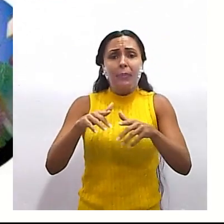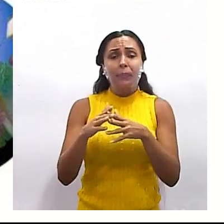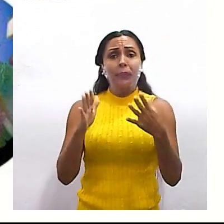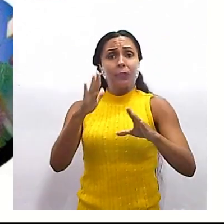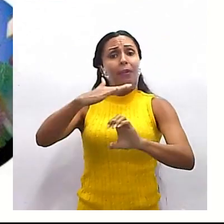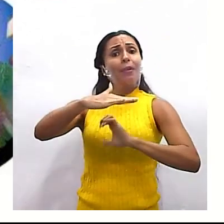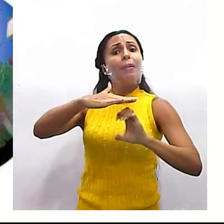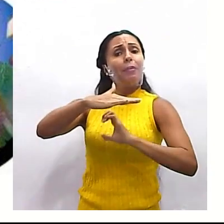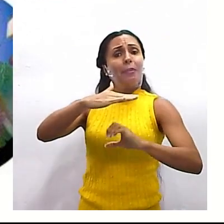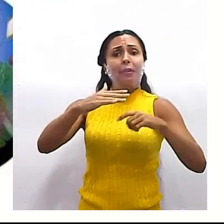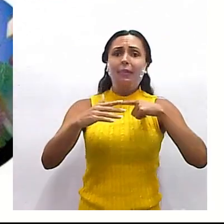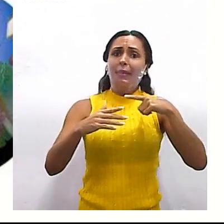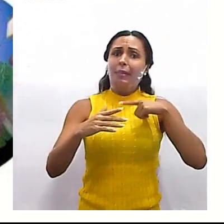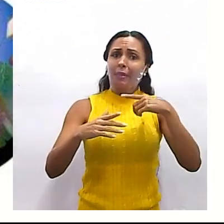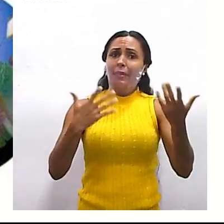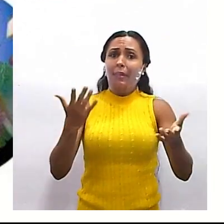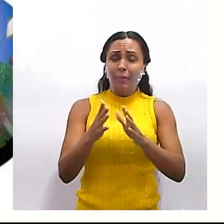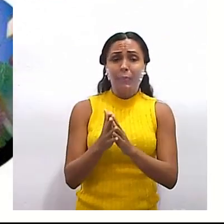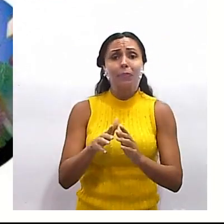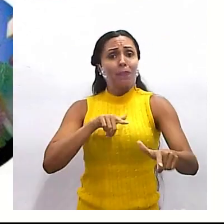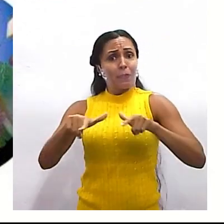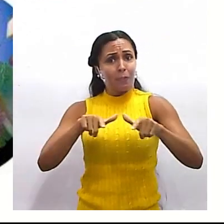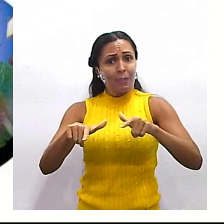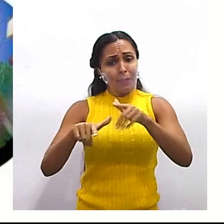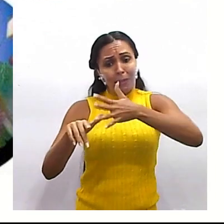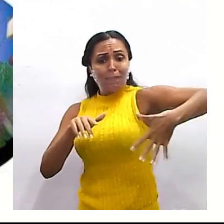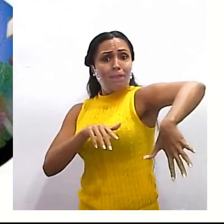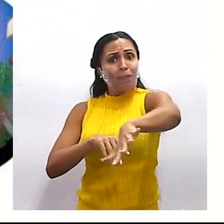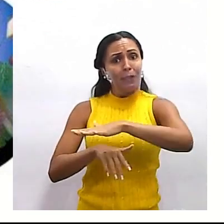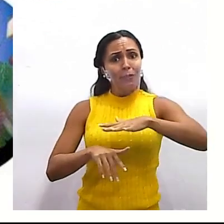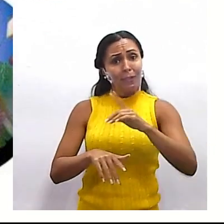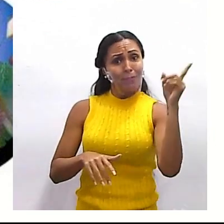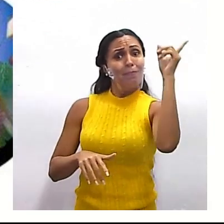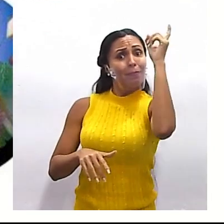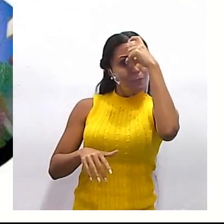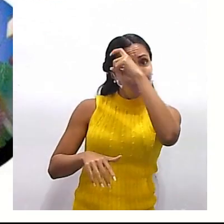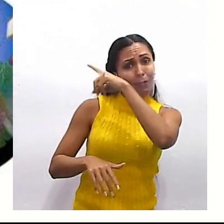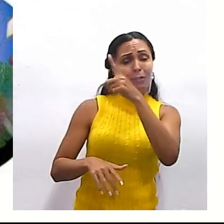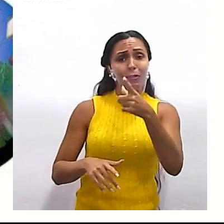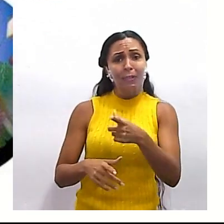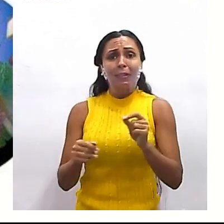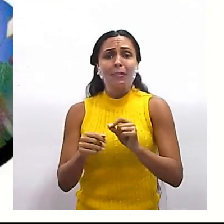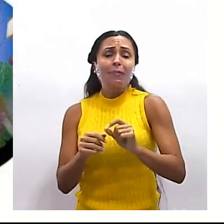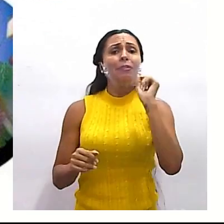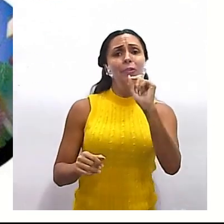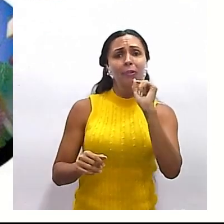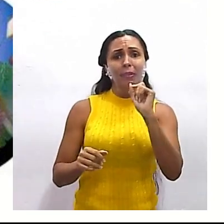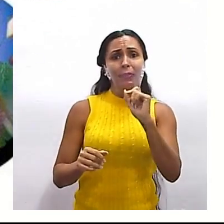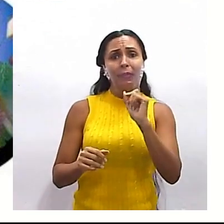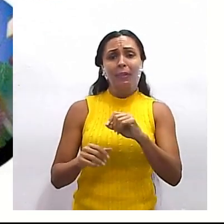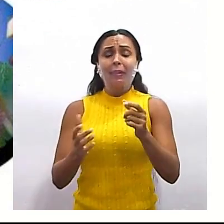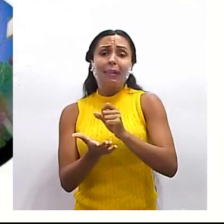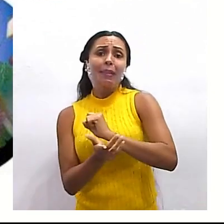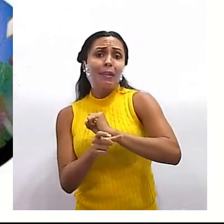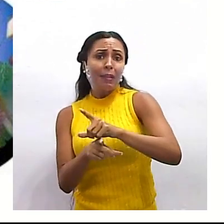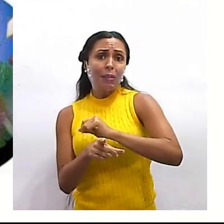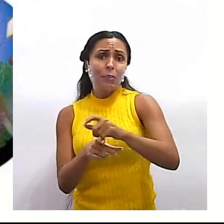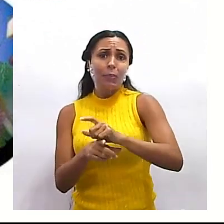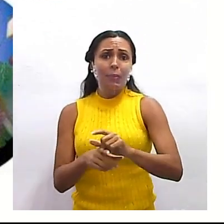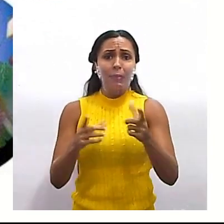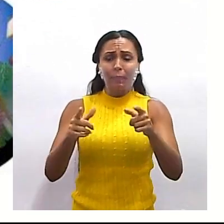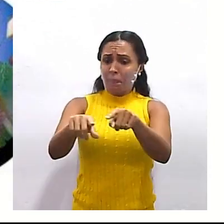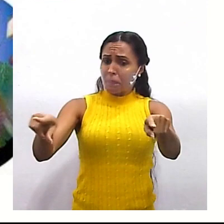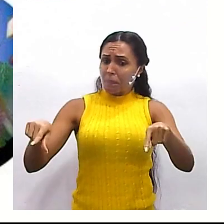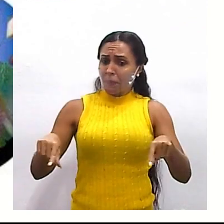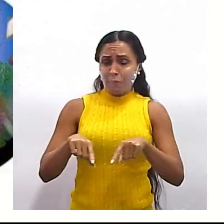que tem uma grande demanda para aquela área, que é uma área de dificuldade, o que é que ela faz? Ela aluga um escritório, uma sala